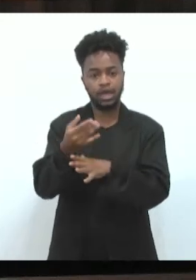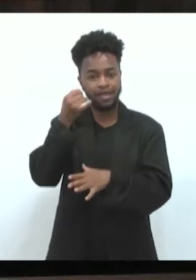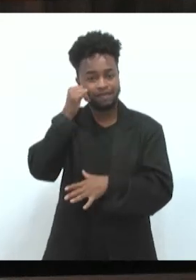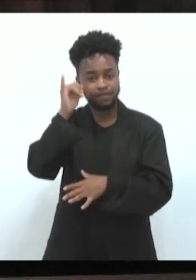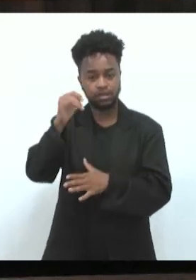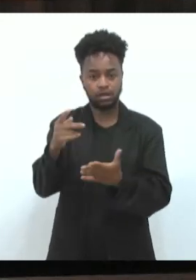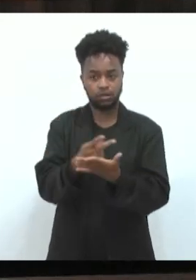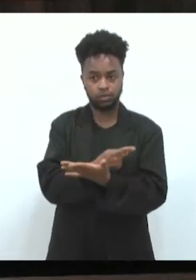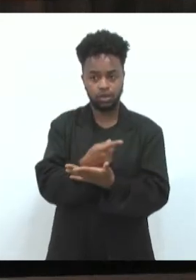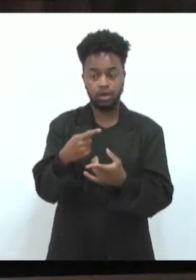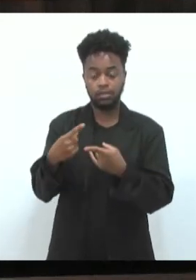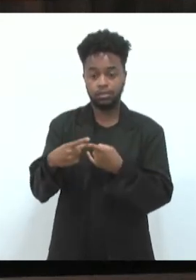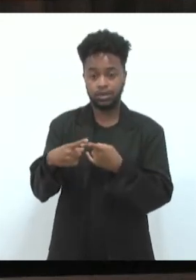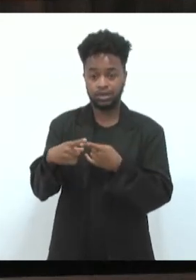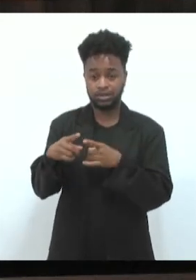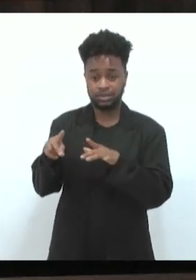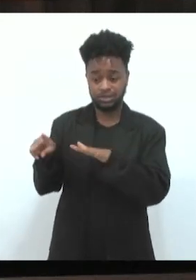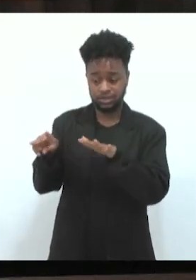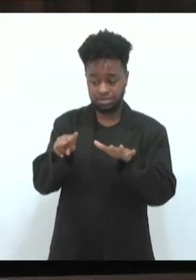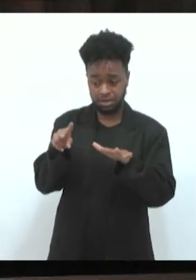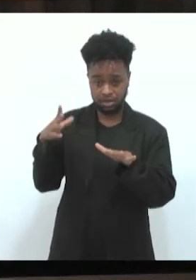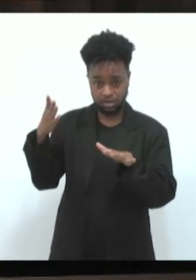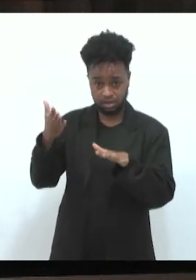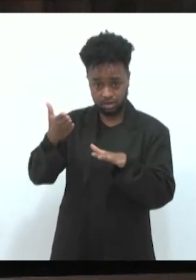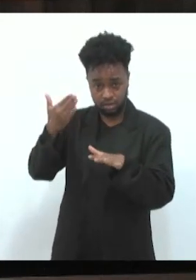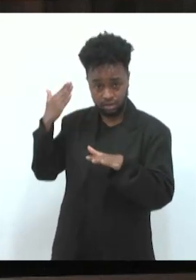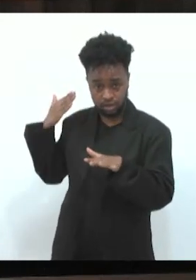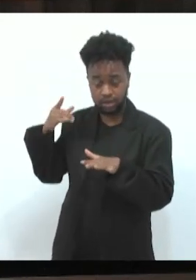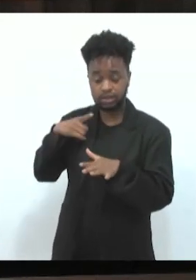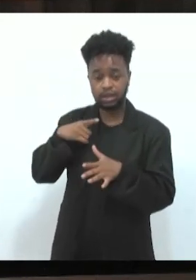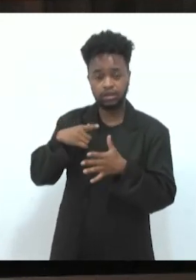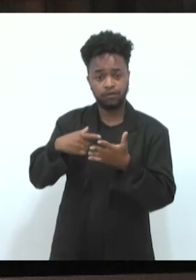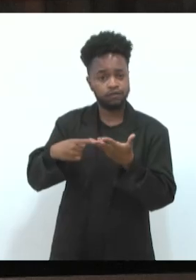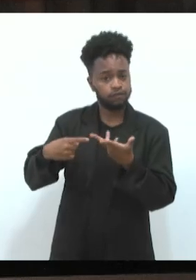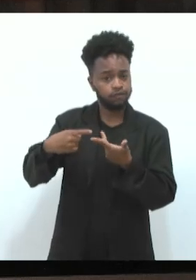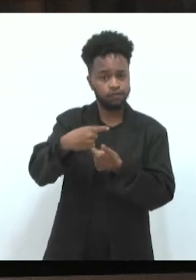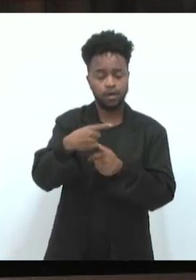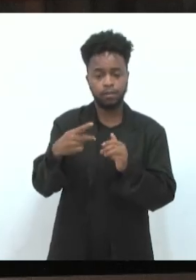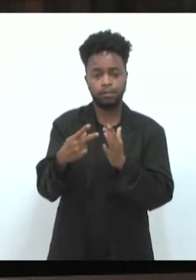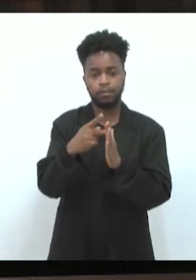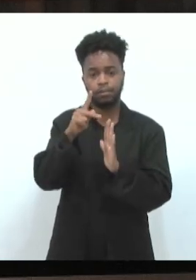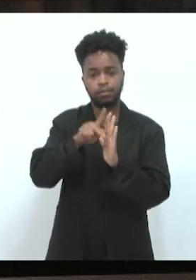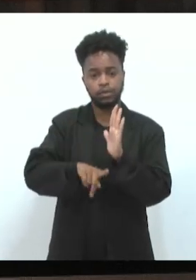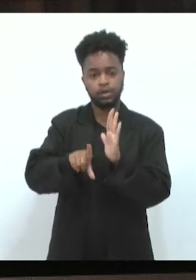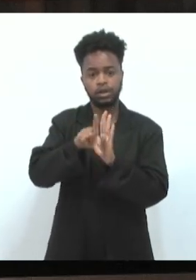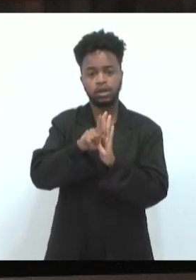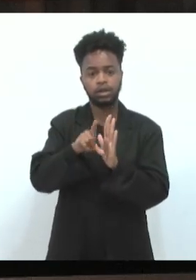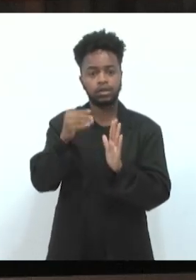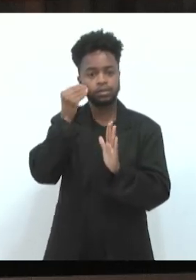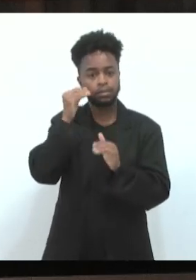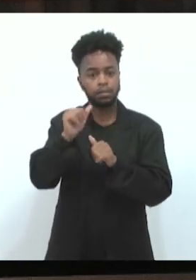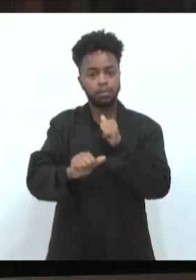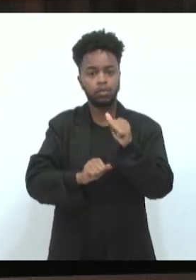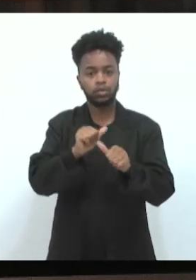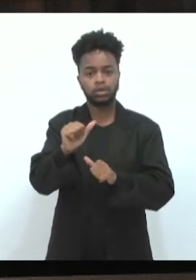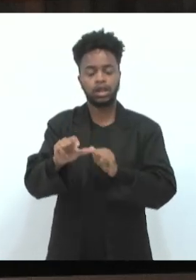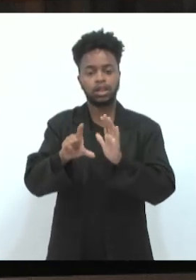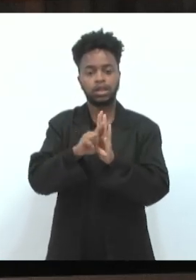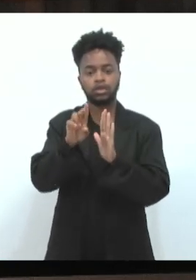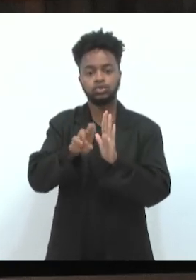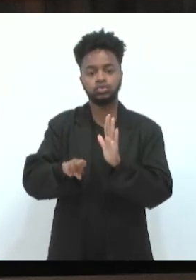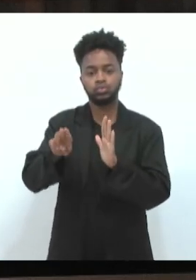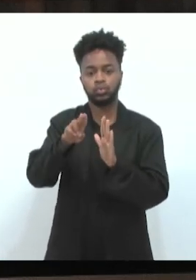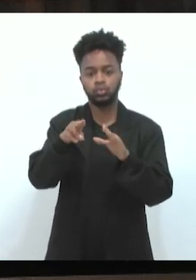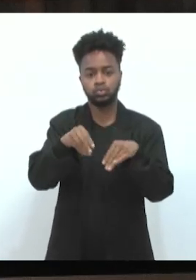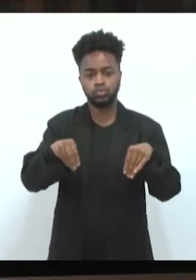acontecer. Só nas últimas semanas foram inúmeros projetos de lei que alteravam a lei de uso e